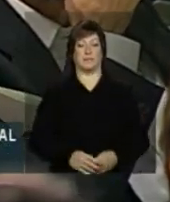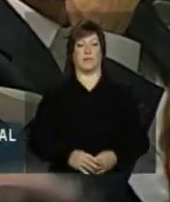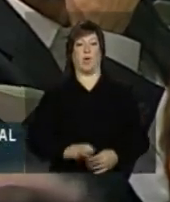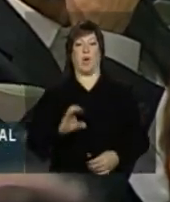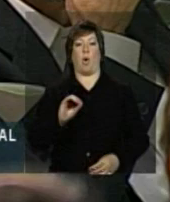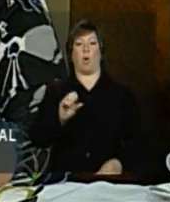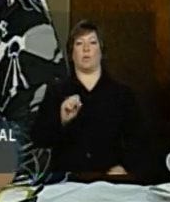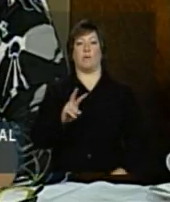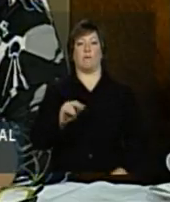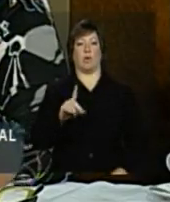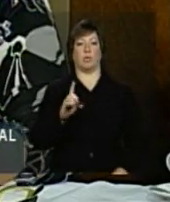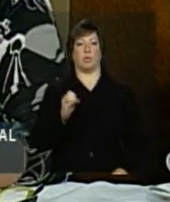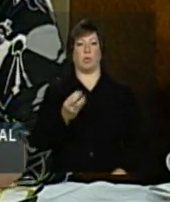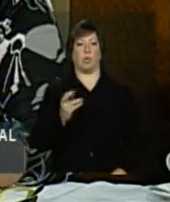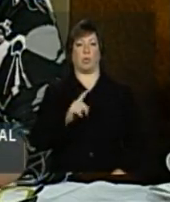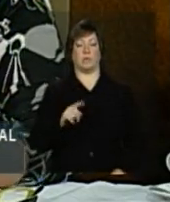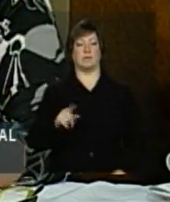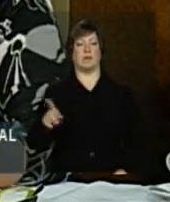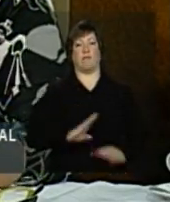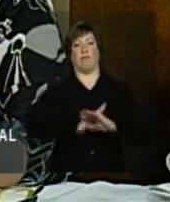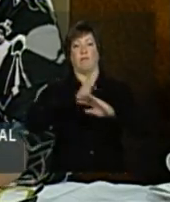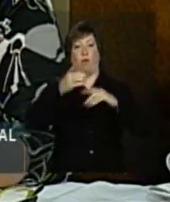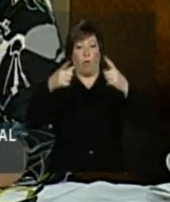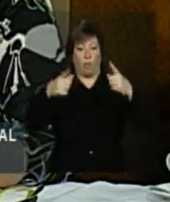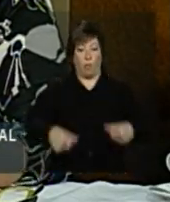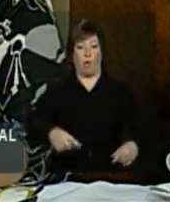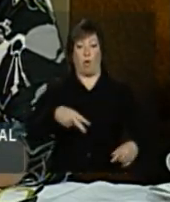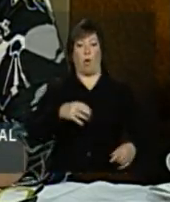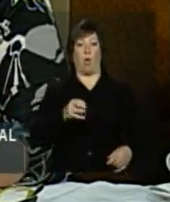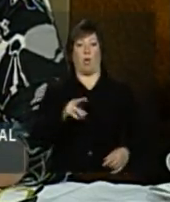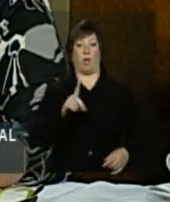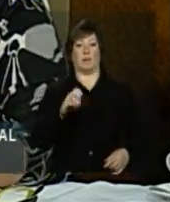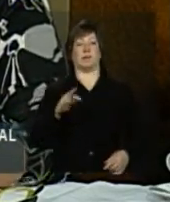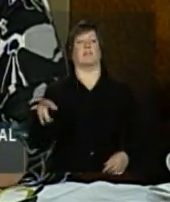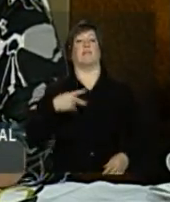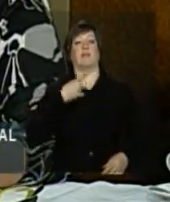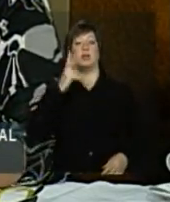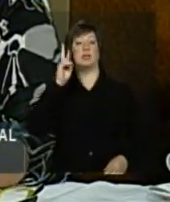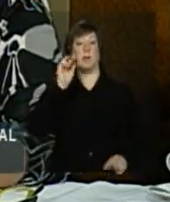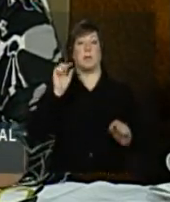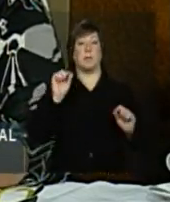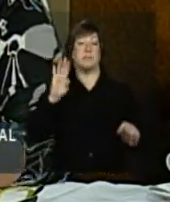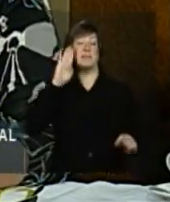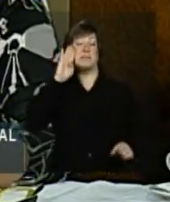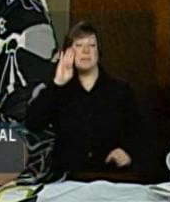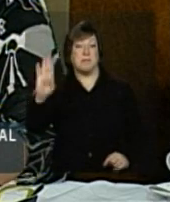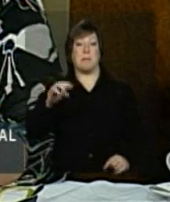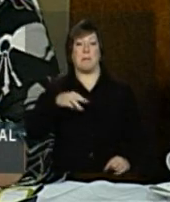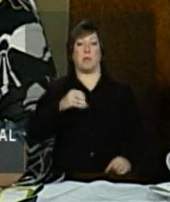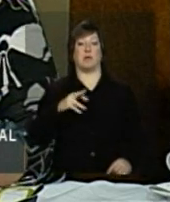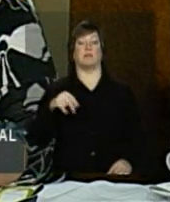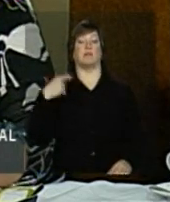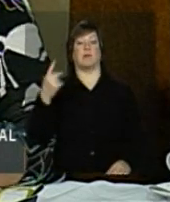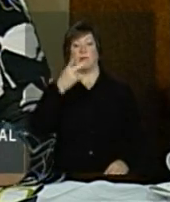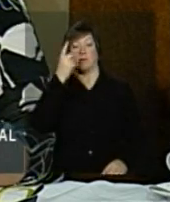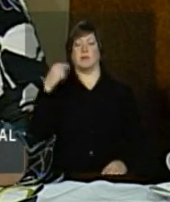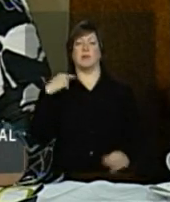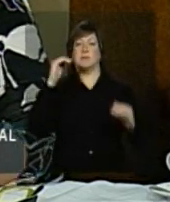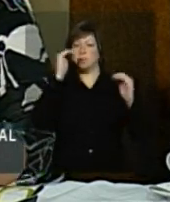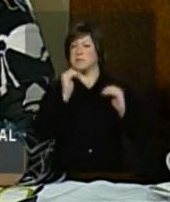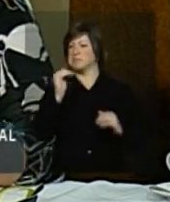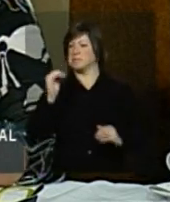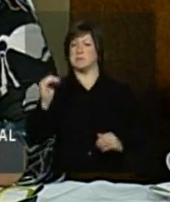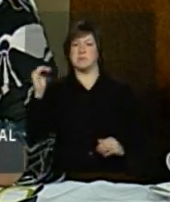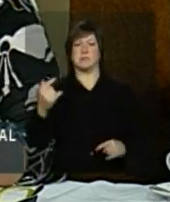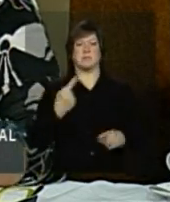Osvaldo Cruz foi pro Nordeste e acabou evidenciando os principais motivos que levava a população a ter baixa altura baixo